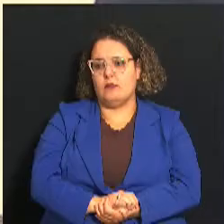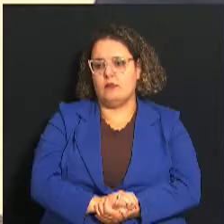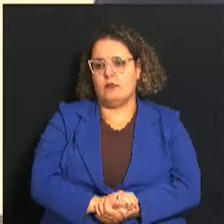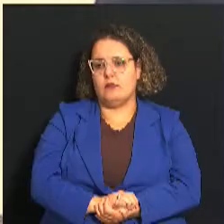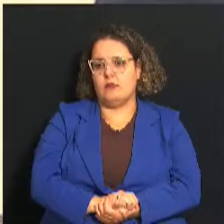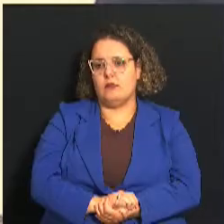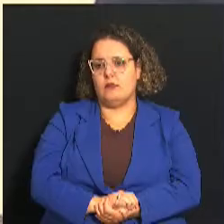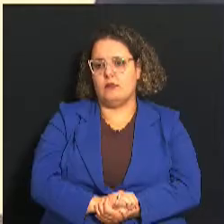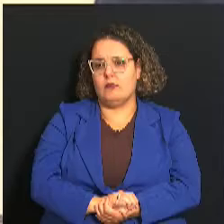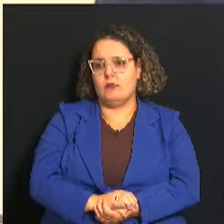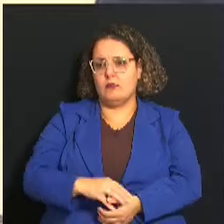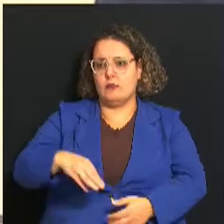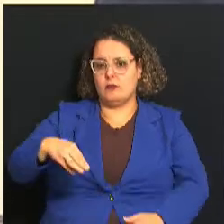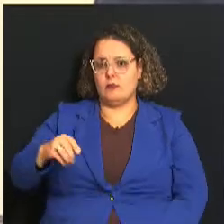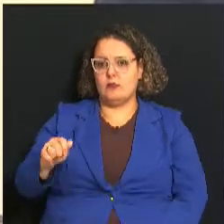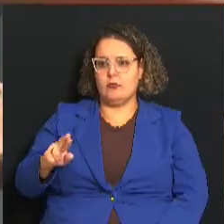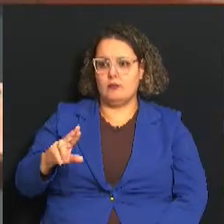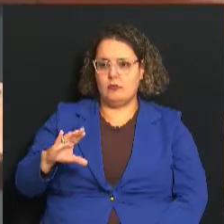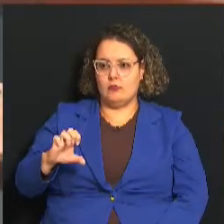Marcela Moreira.